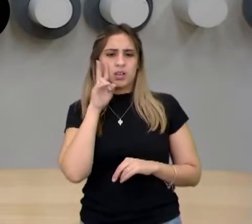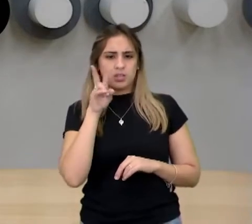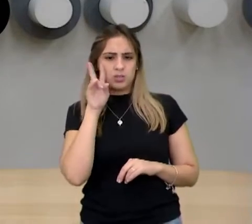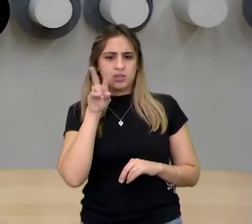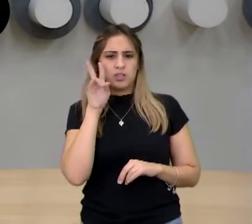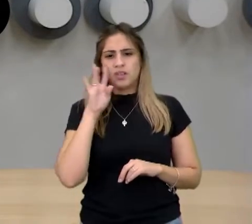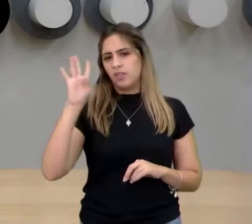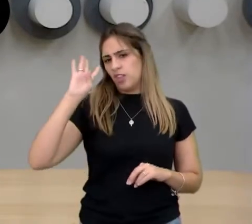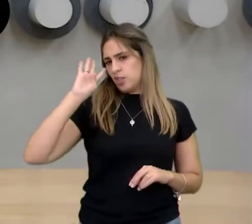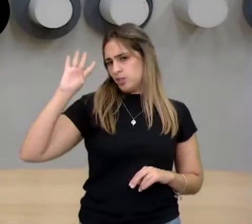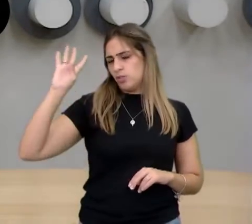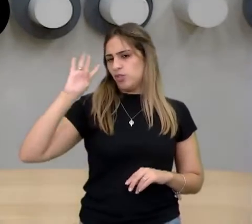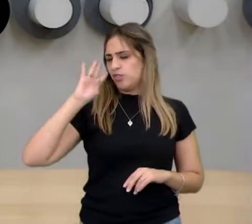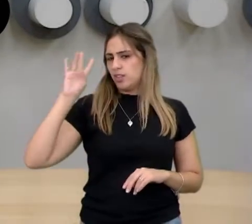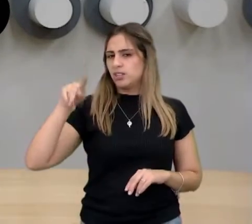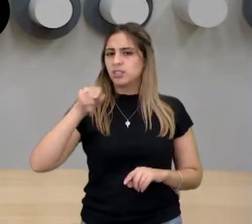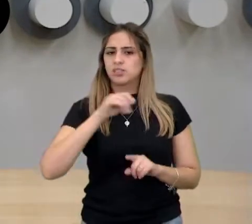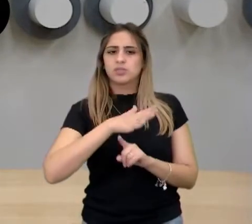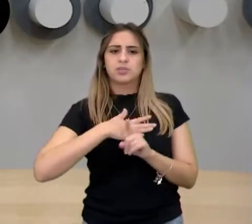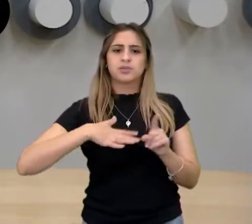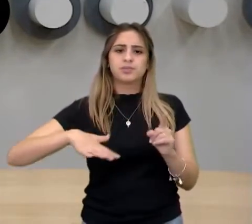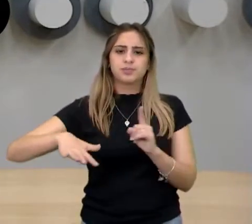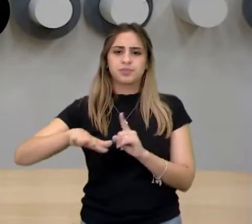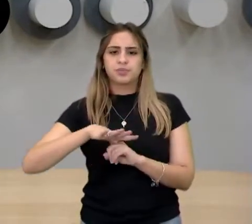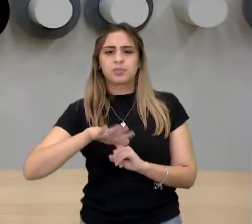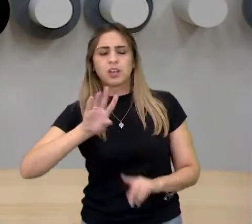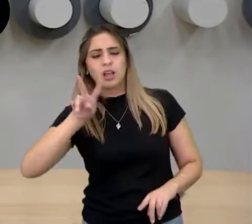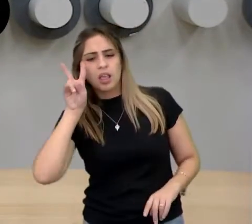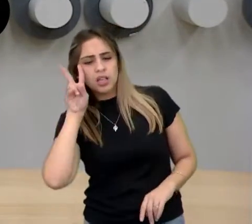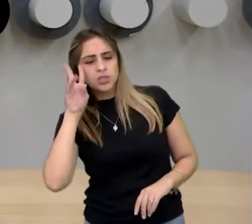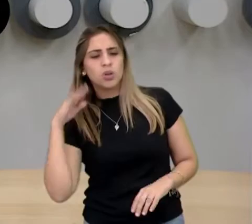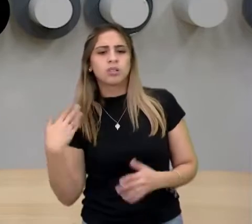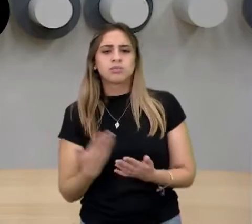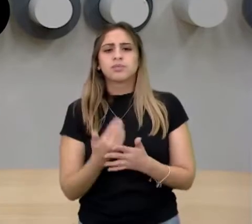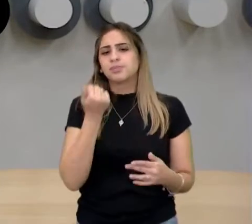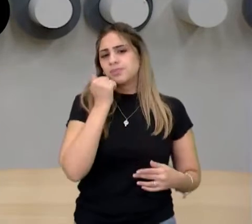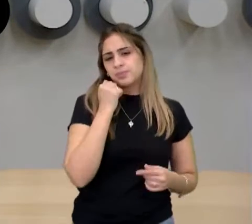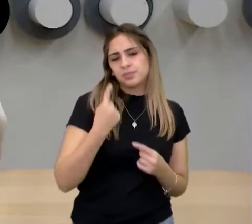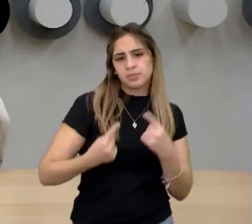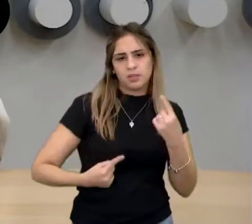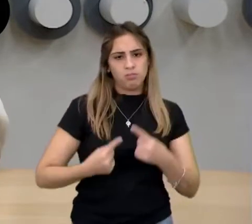da filosofia, da sociologia, da história, da ciência